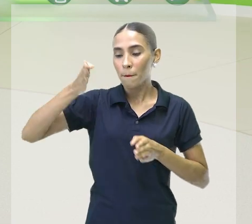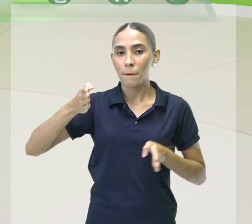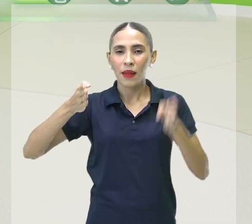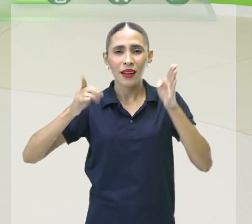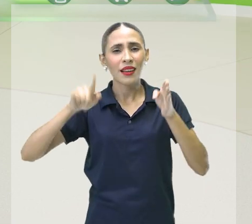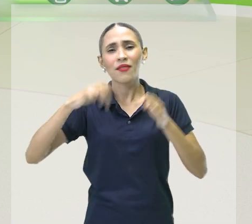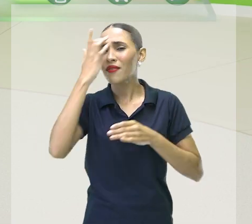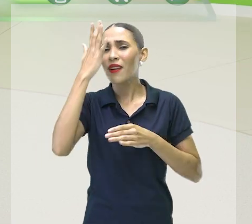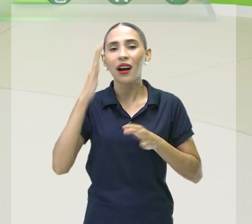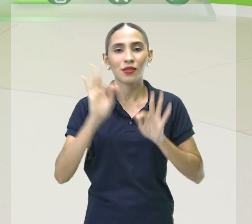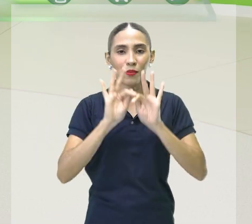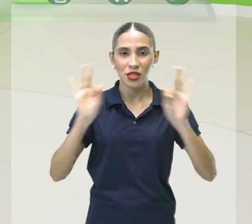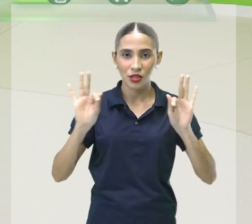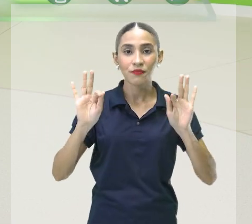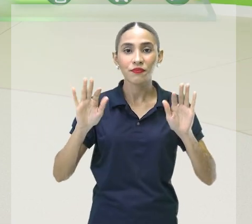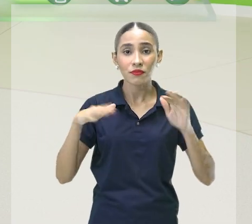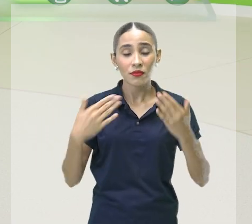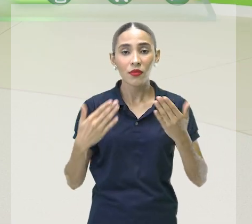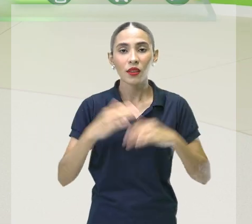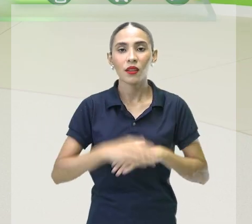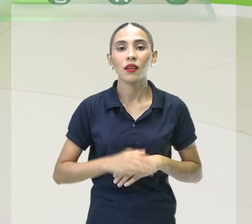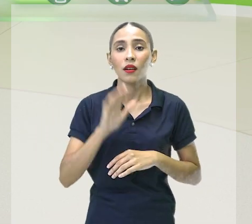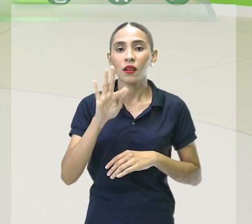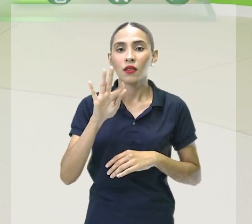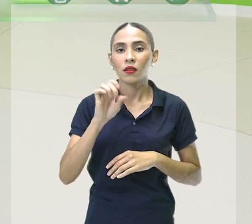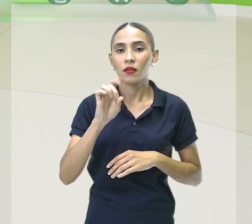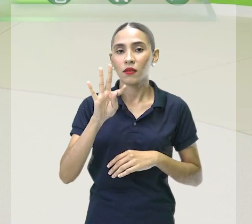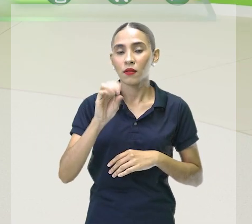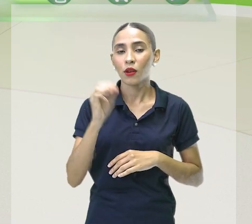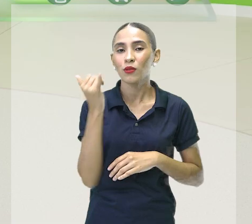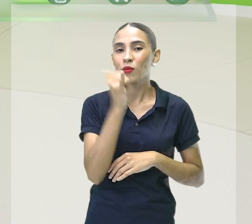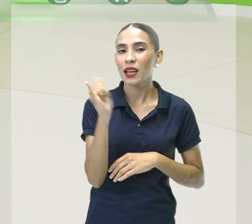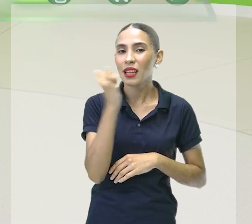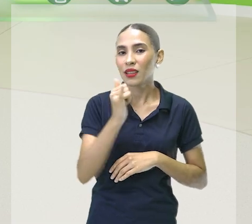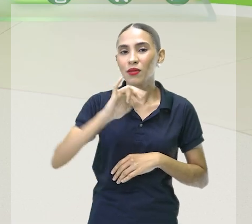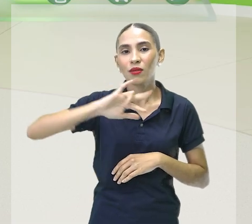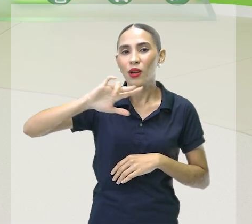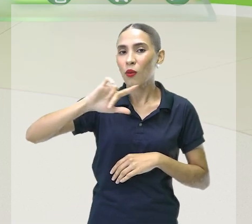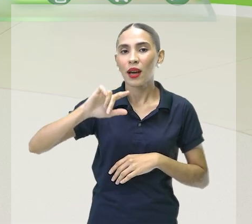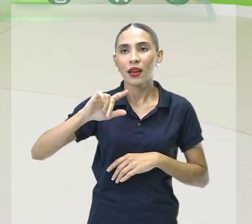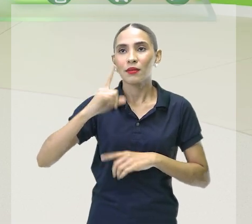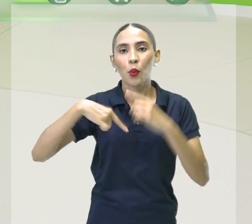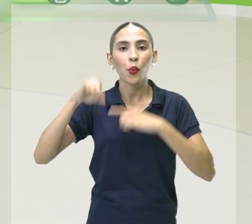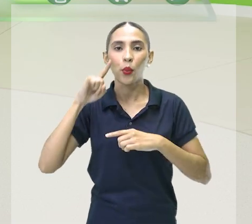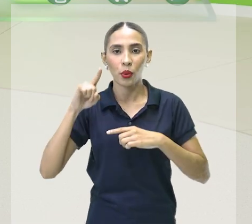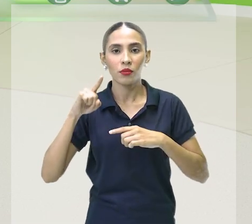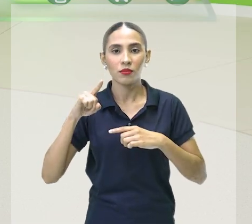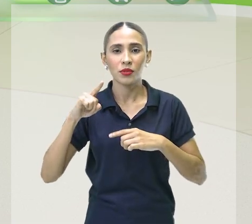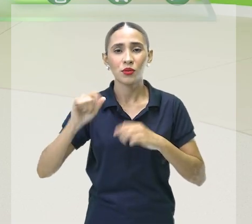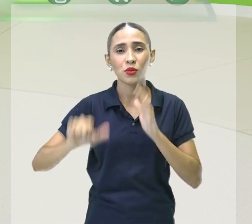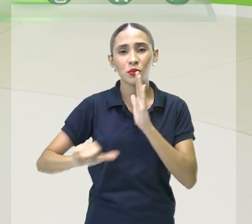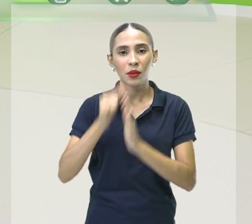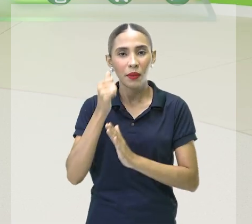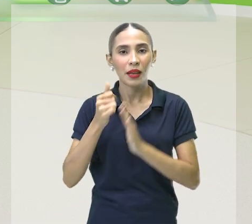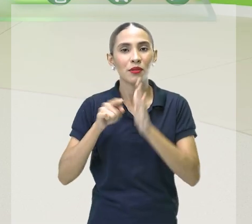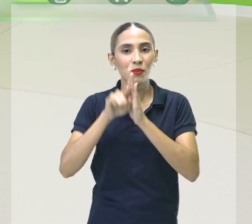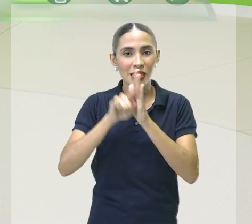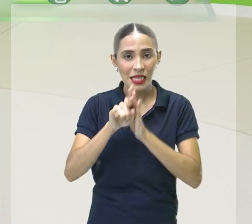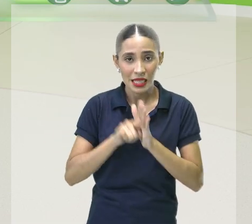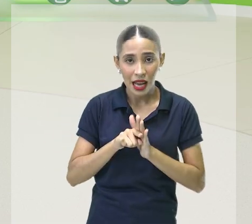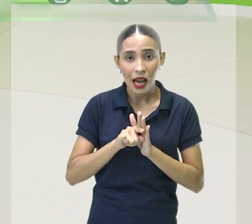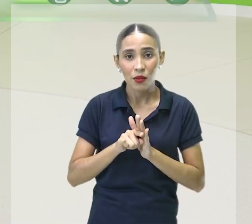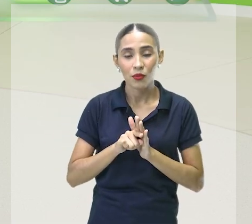fácil de medir. O efeito fotoelétrico ele não foi particularmente surpreendente para os primeiros que o investigaram.